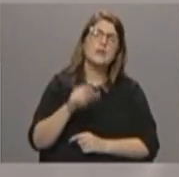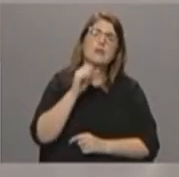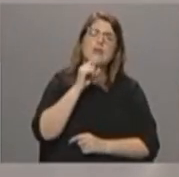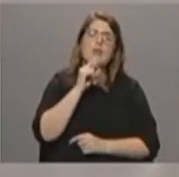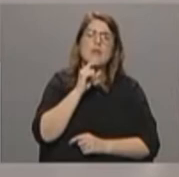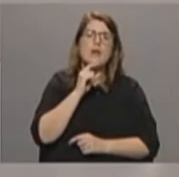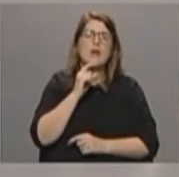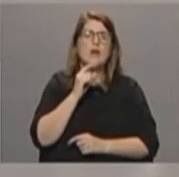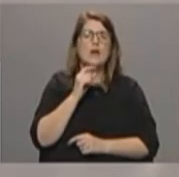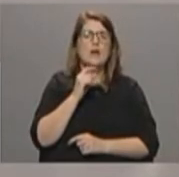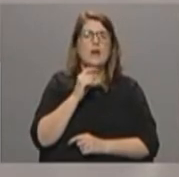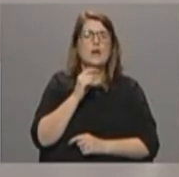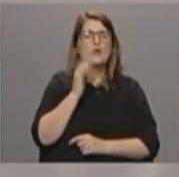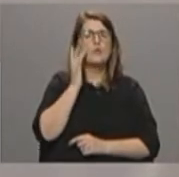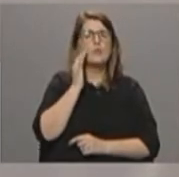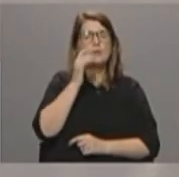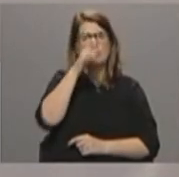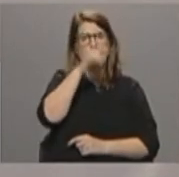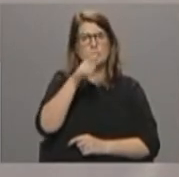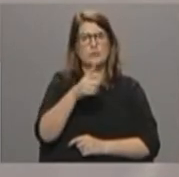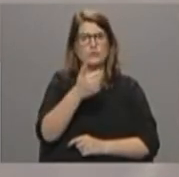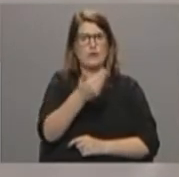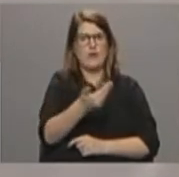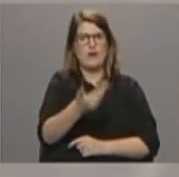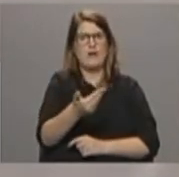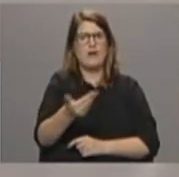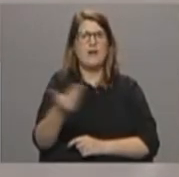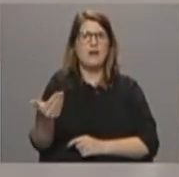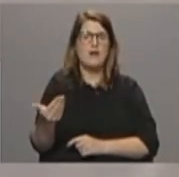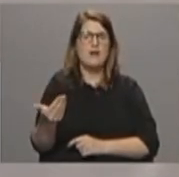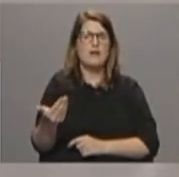leque de autores como este que aqui tivemos,